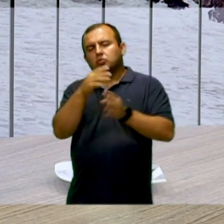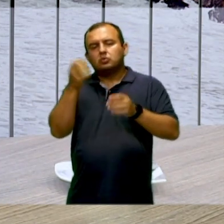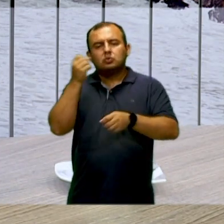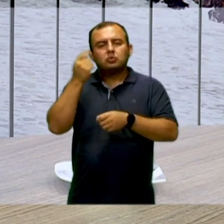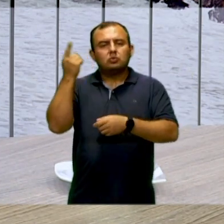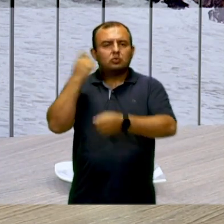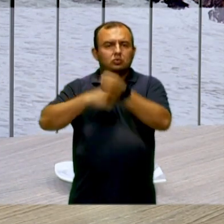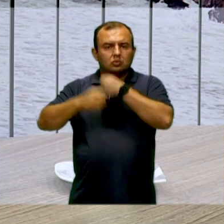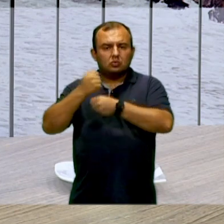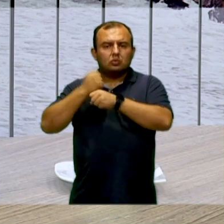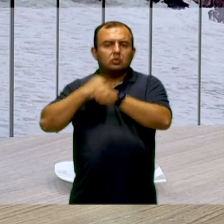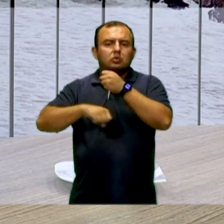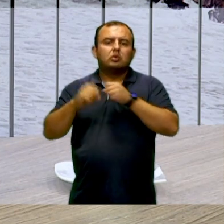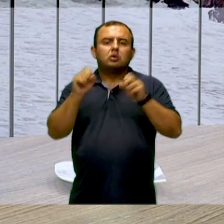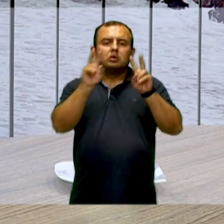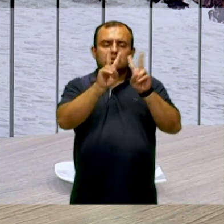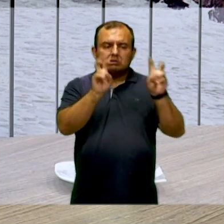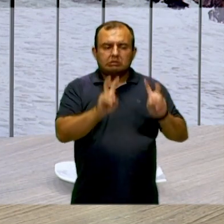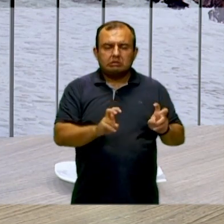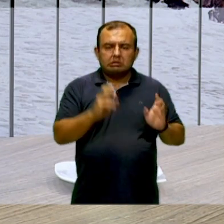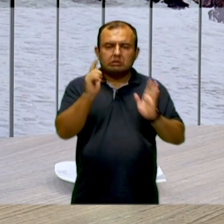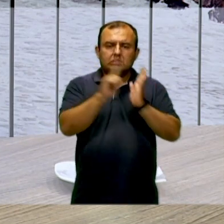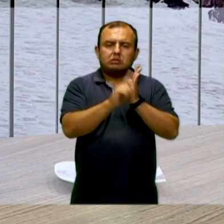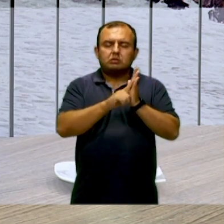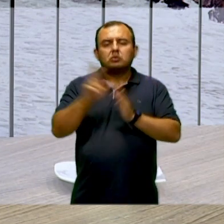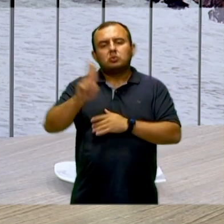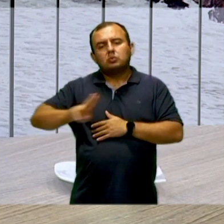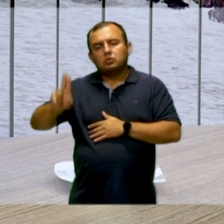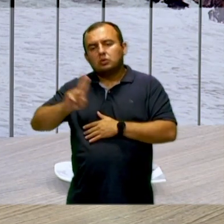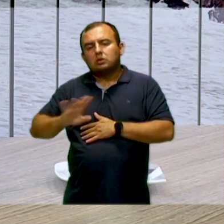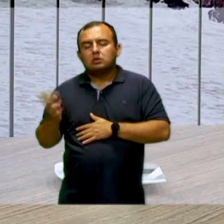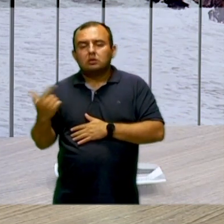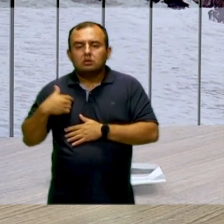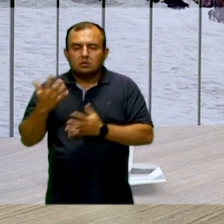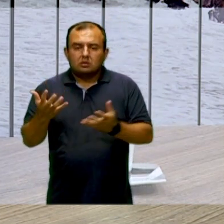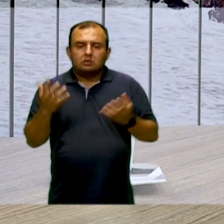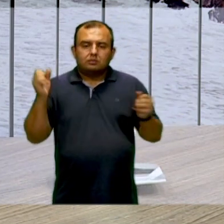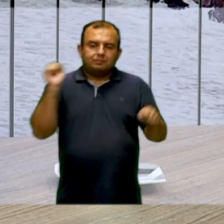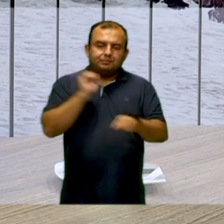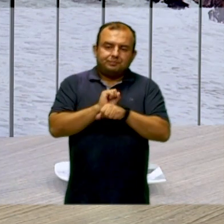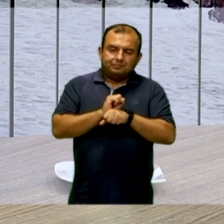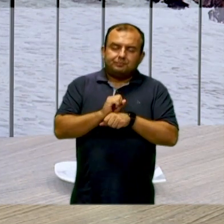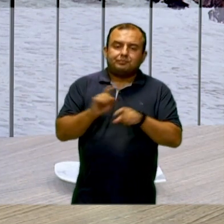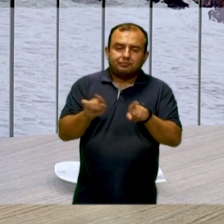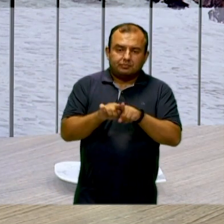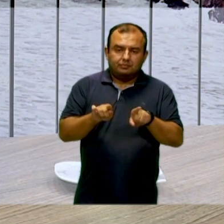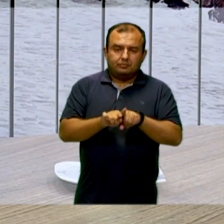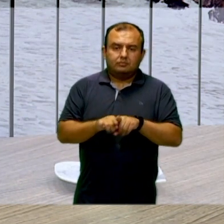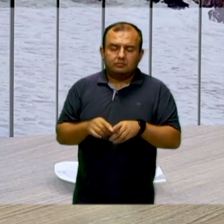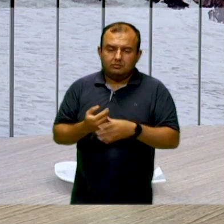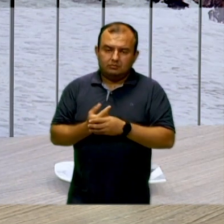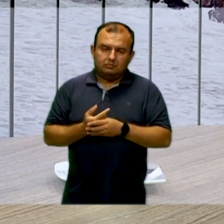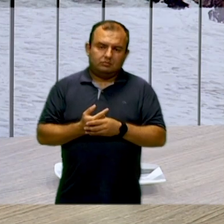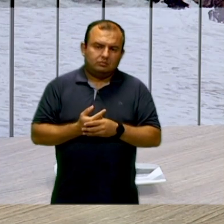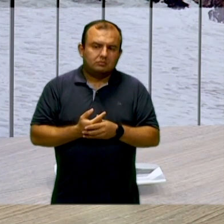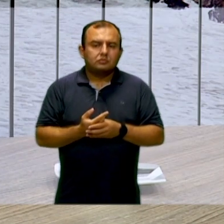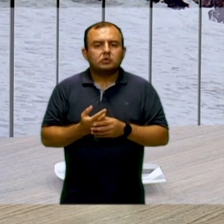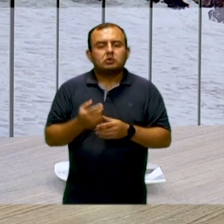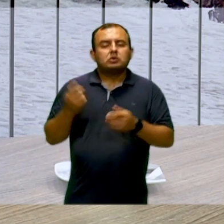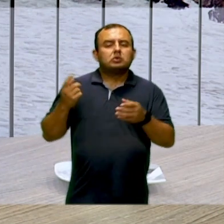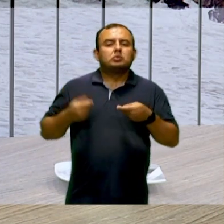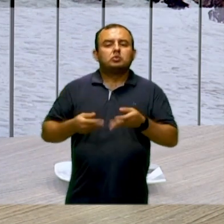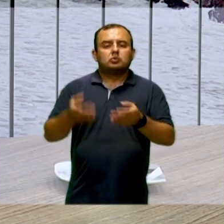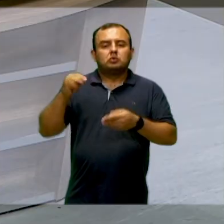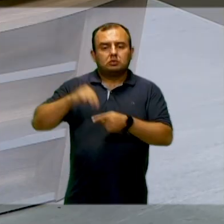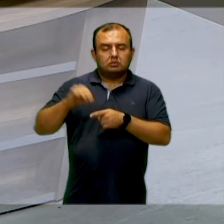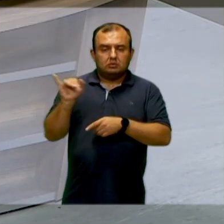anos, quais são as pautas, quais são os meses utilizados. E eu queria dar uma parada também, Elis, para dizer que o teatro custa ao município de Itajaí,